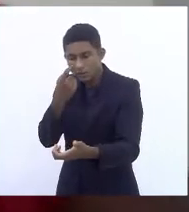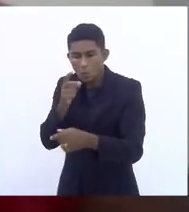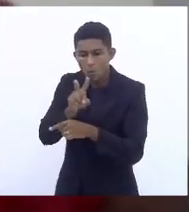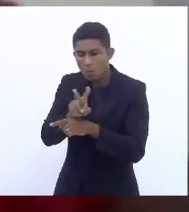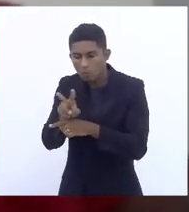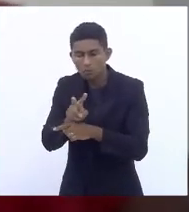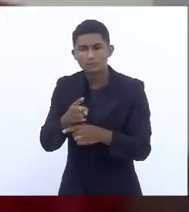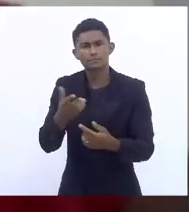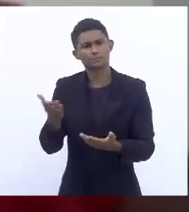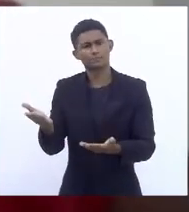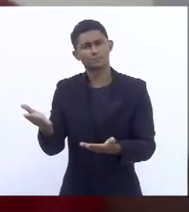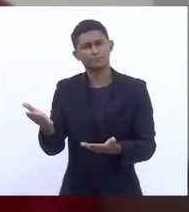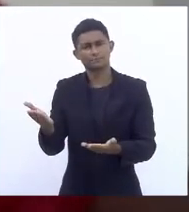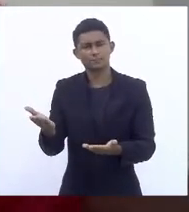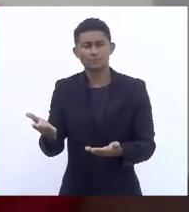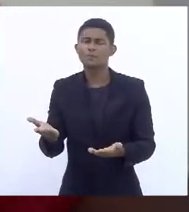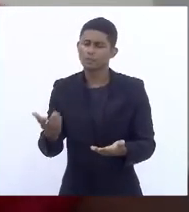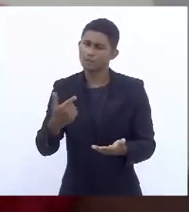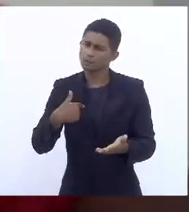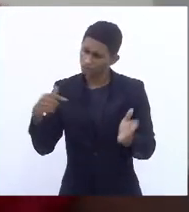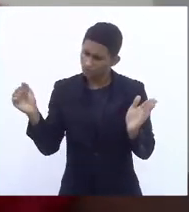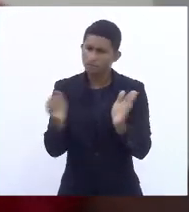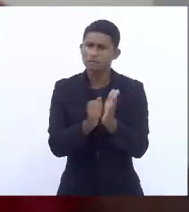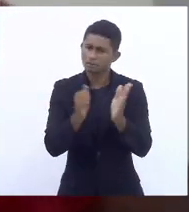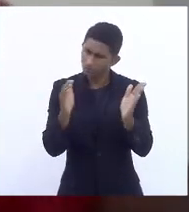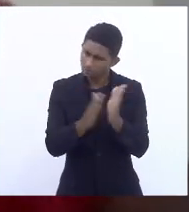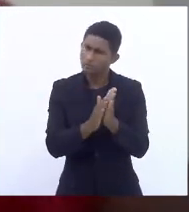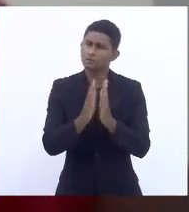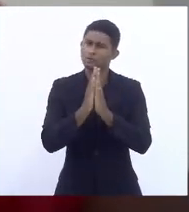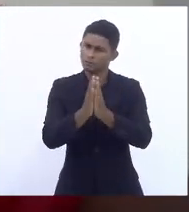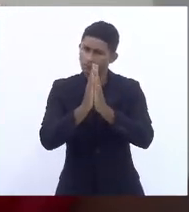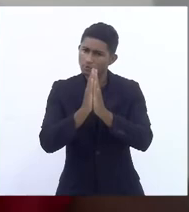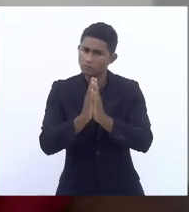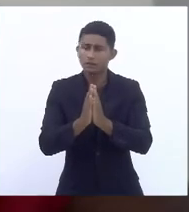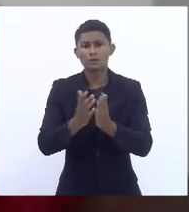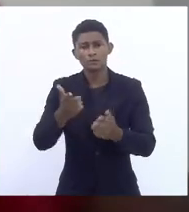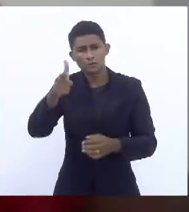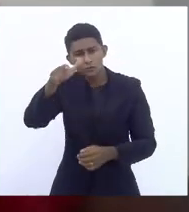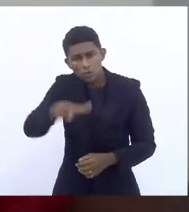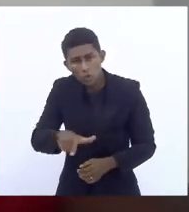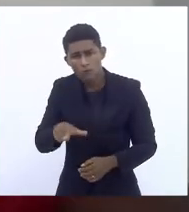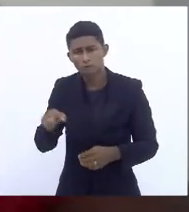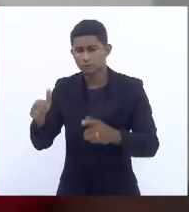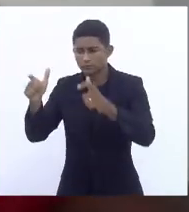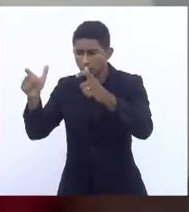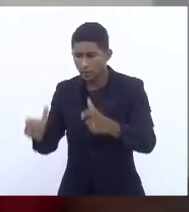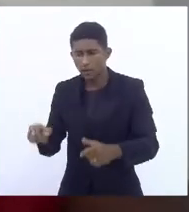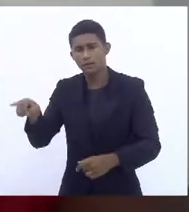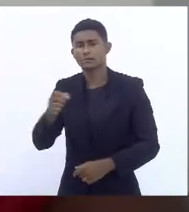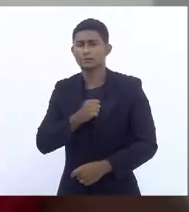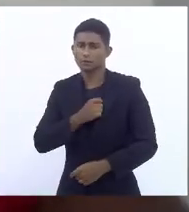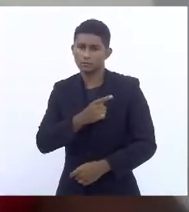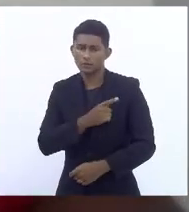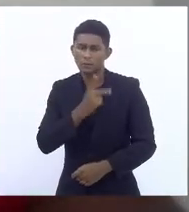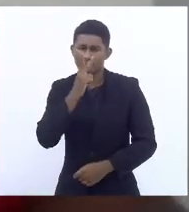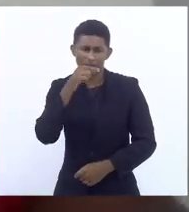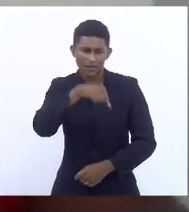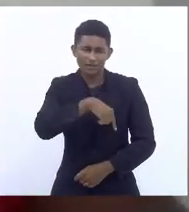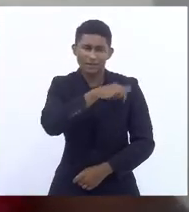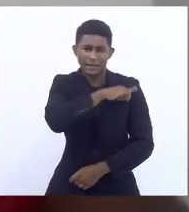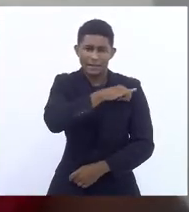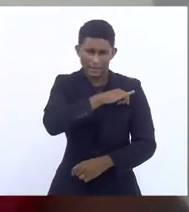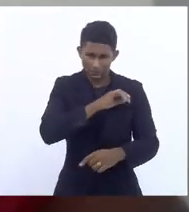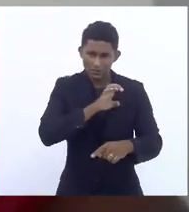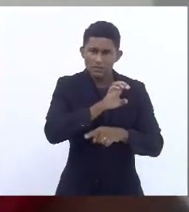essa denúncia de que, mais uma vez, em São Gonçalo, estado do Rio de Janeiro, a